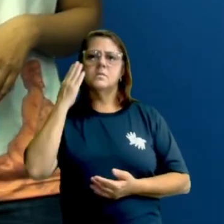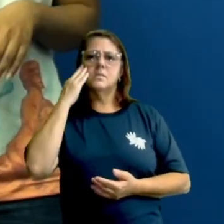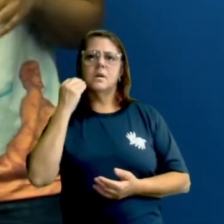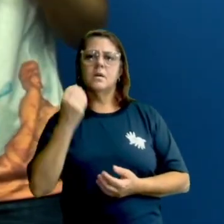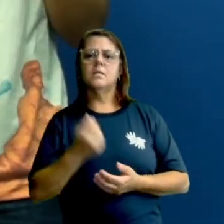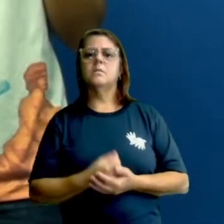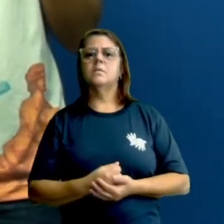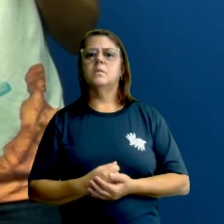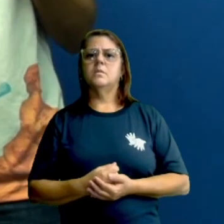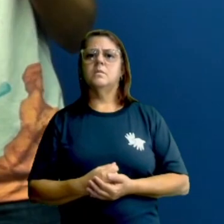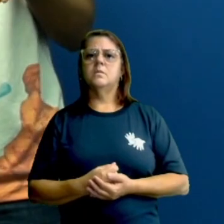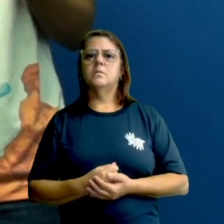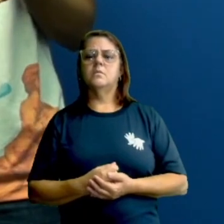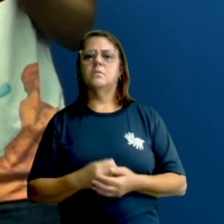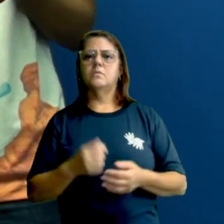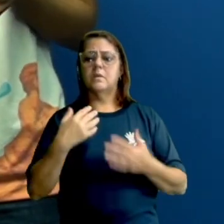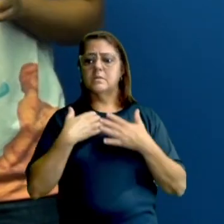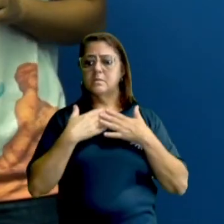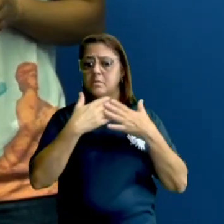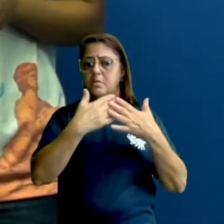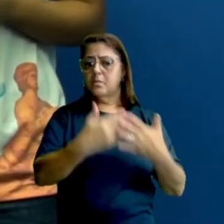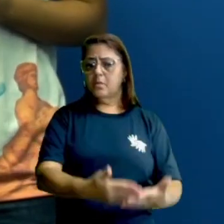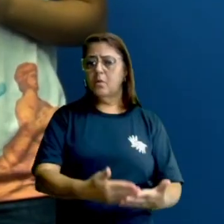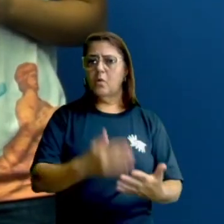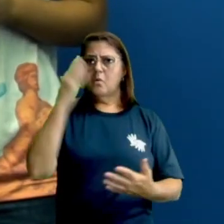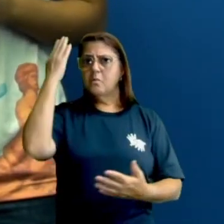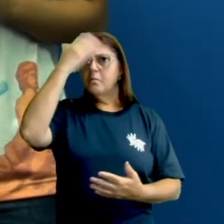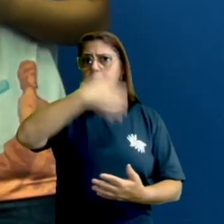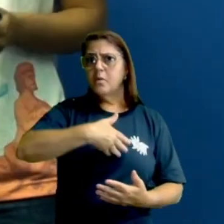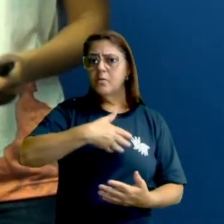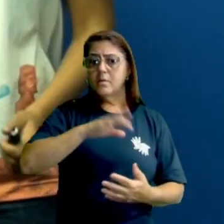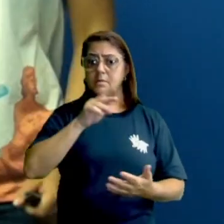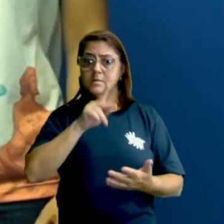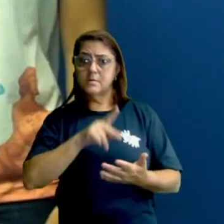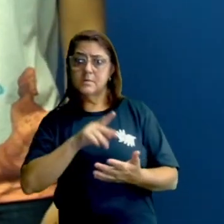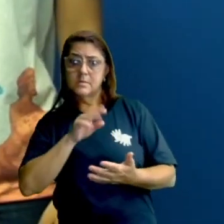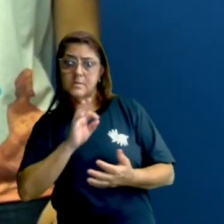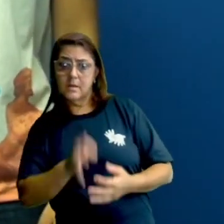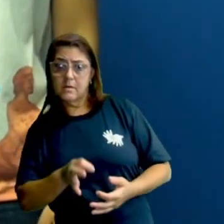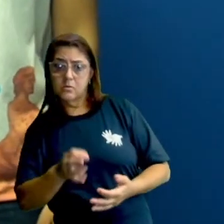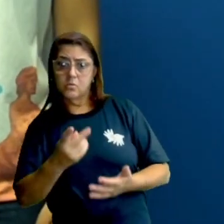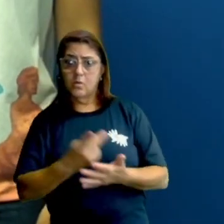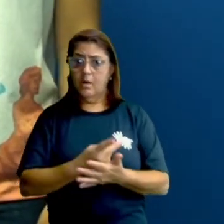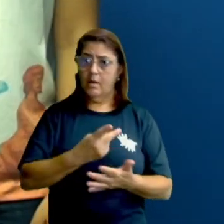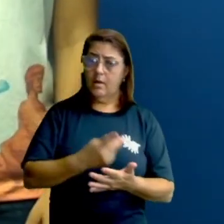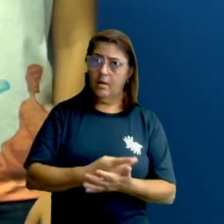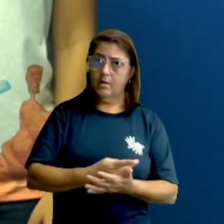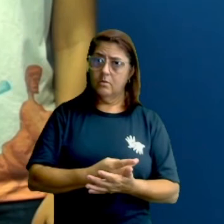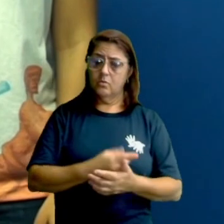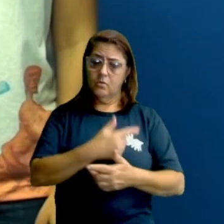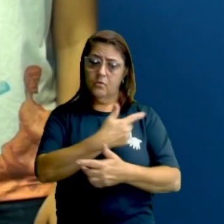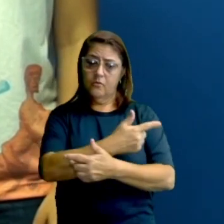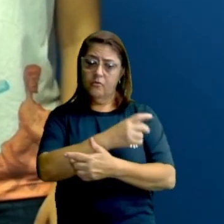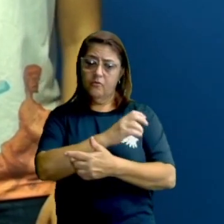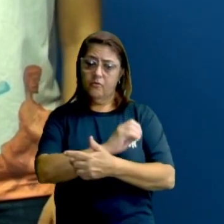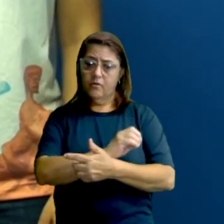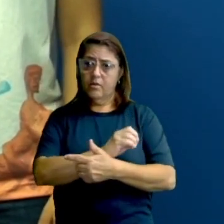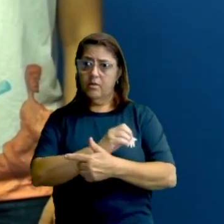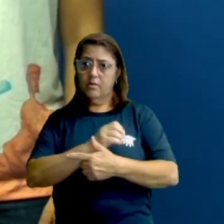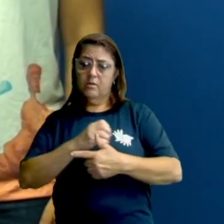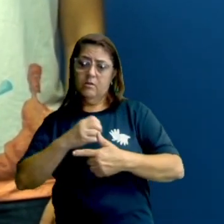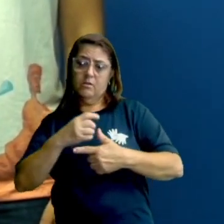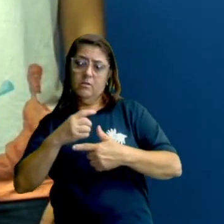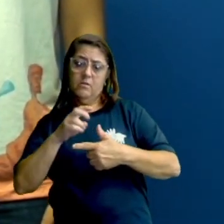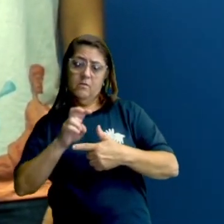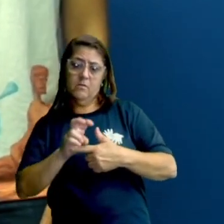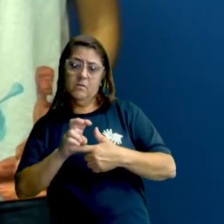for fazer a prova disso, se a gente colocar 20 dividido por 5, a gente vai